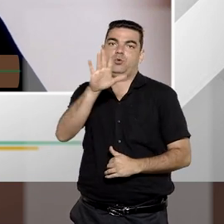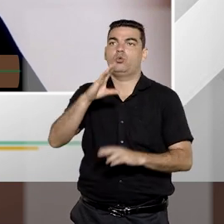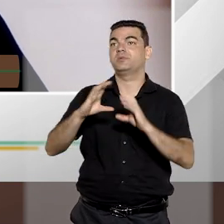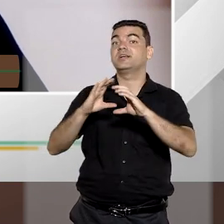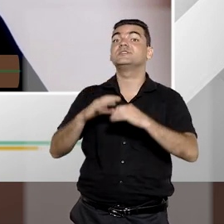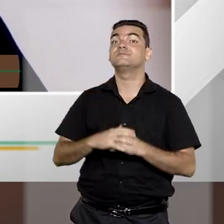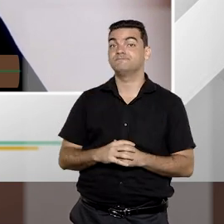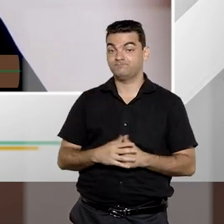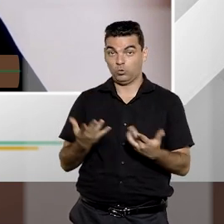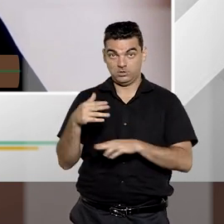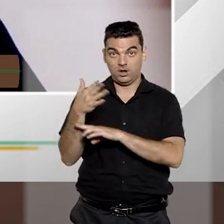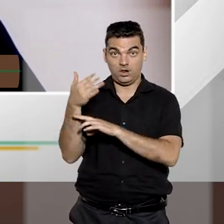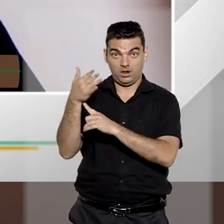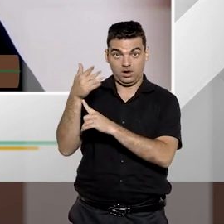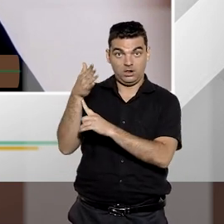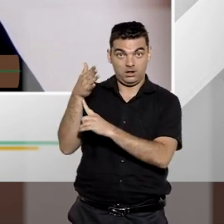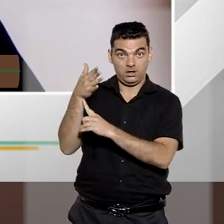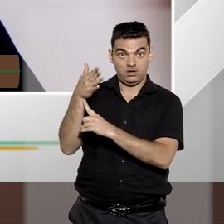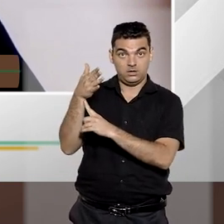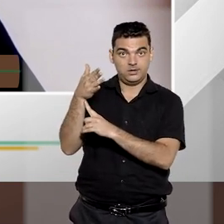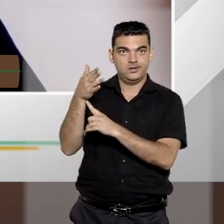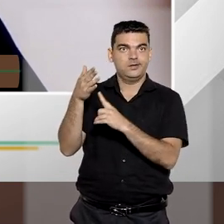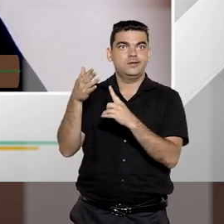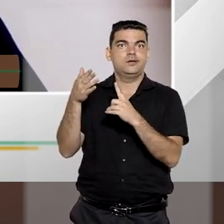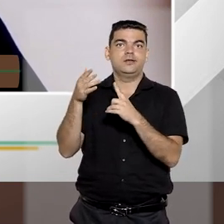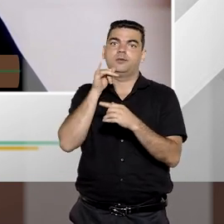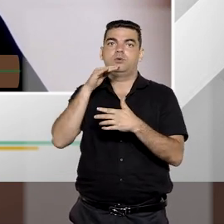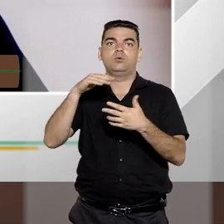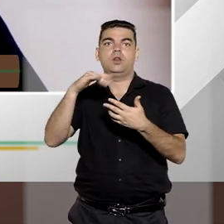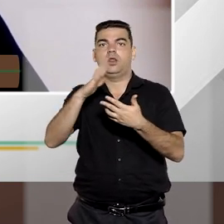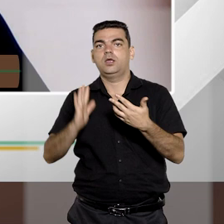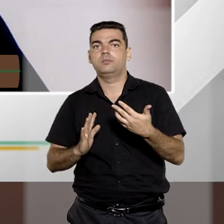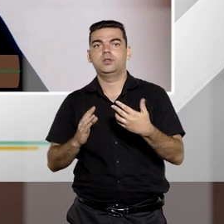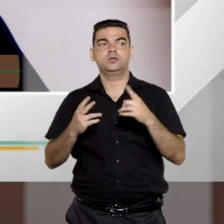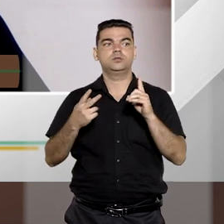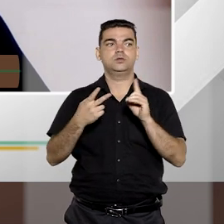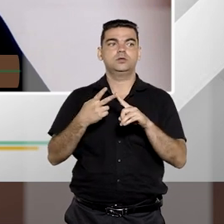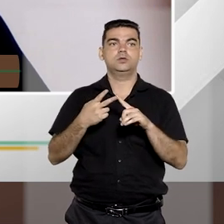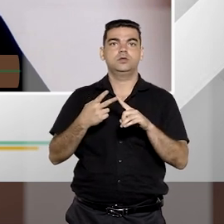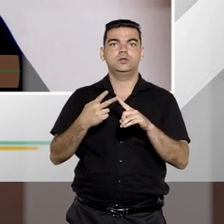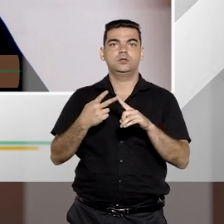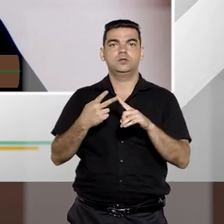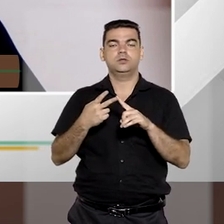comunicação, as tecnologias assistidas, seja por Libras, seja